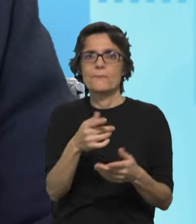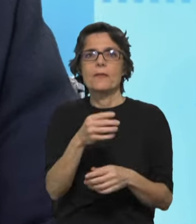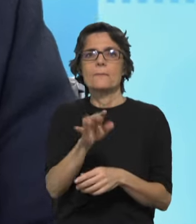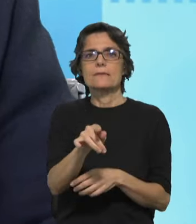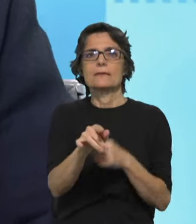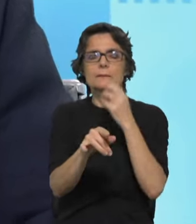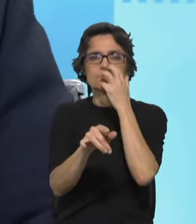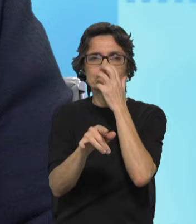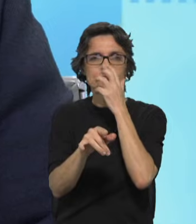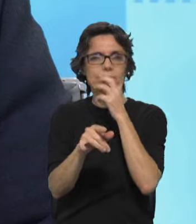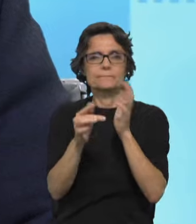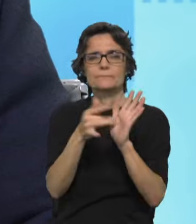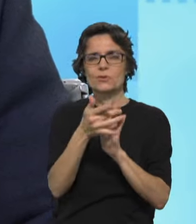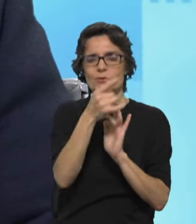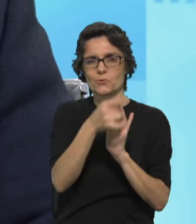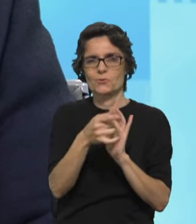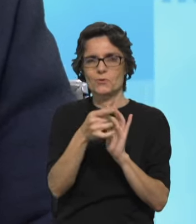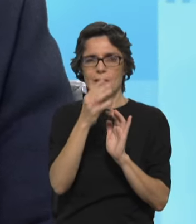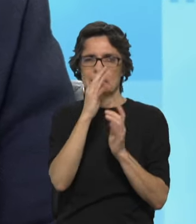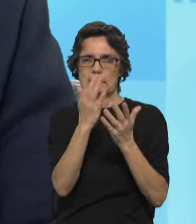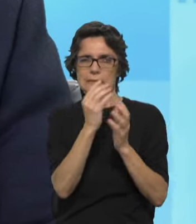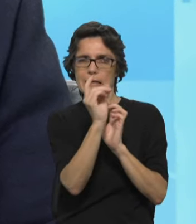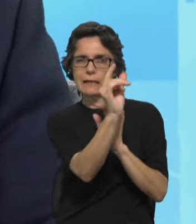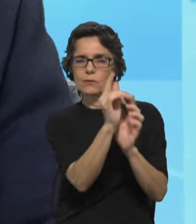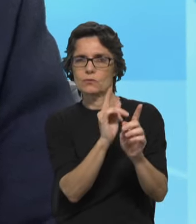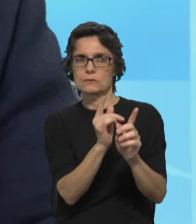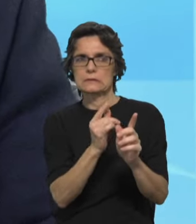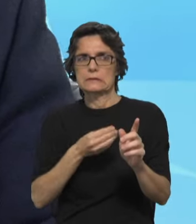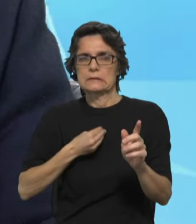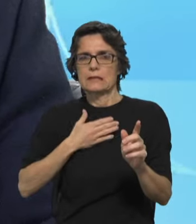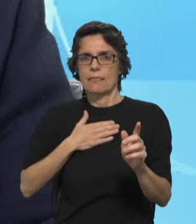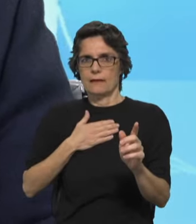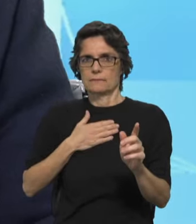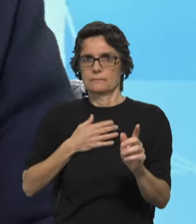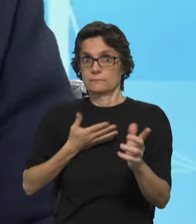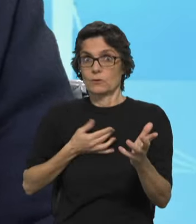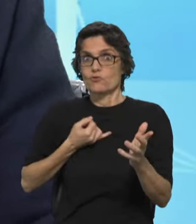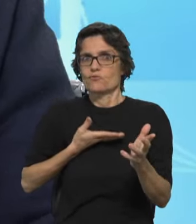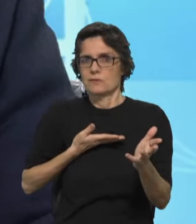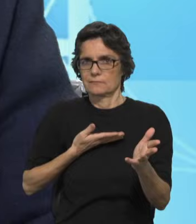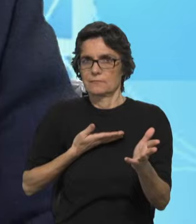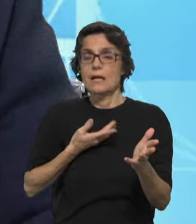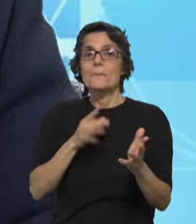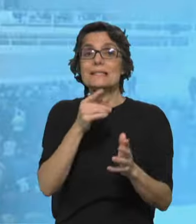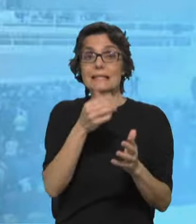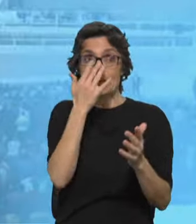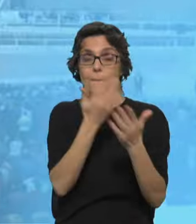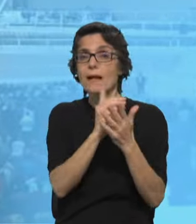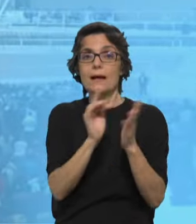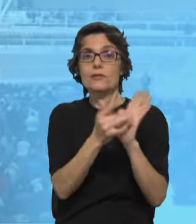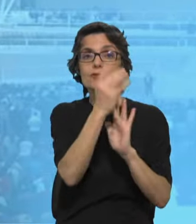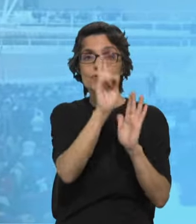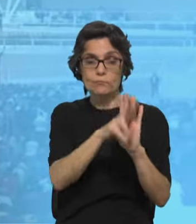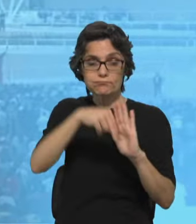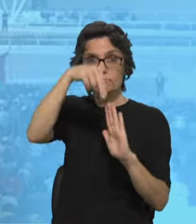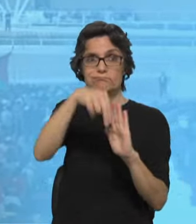temos a sensação que está longe, mete-nos sempre medo, não é? E Jesus, ressuscitado, justamente ajuda-nos a vencer